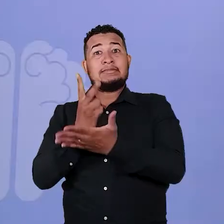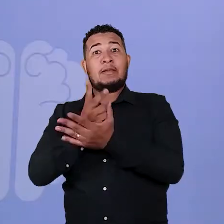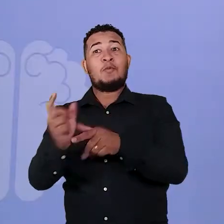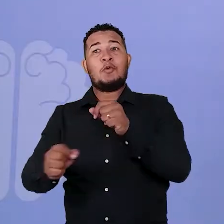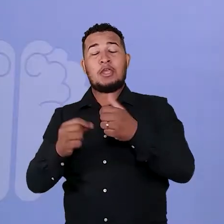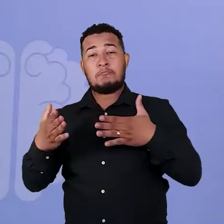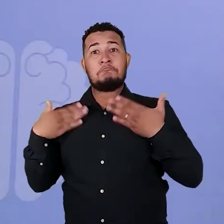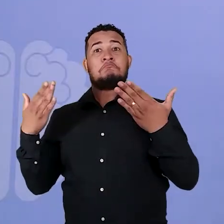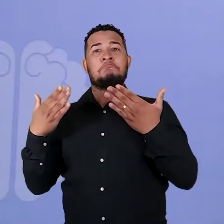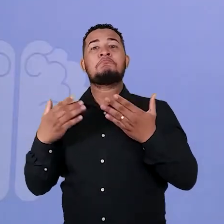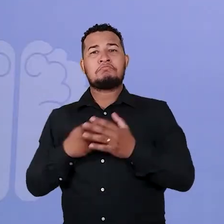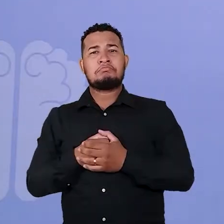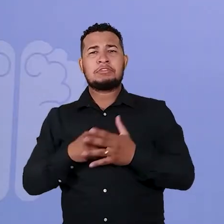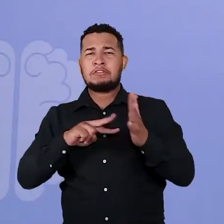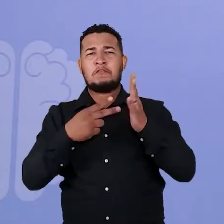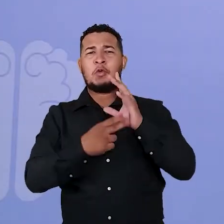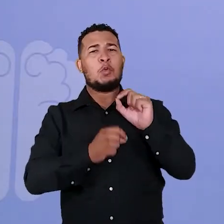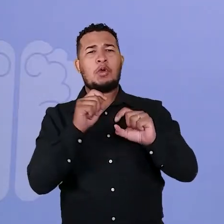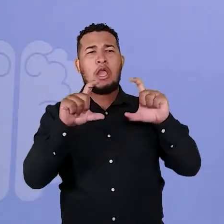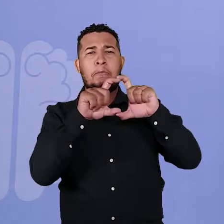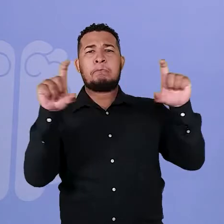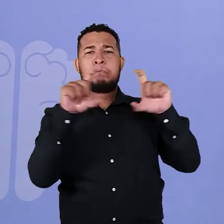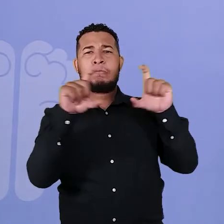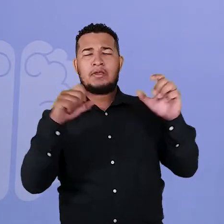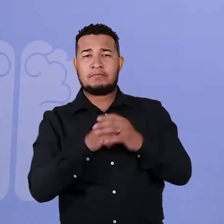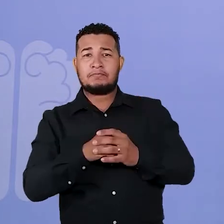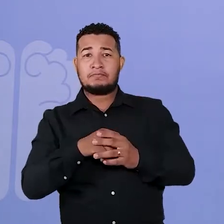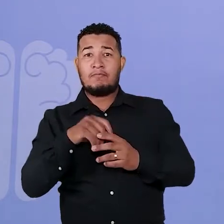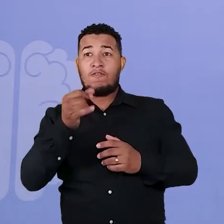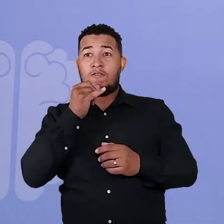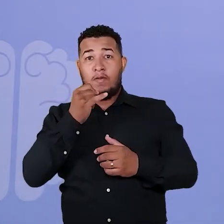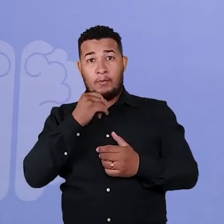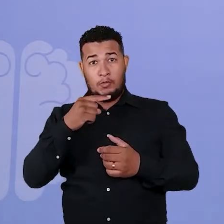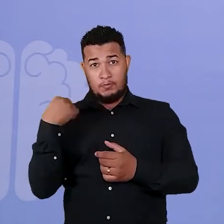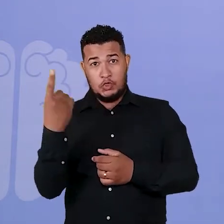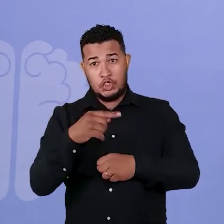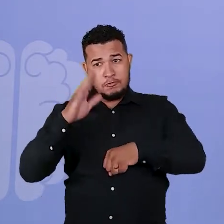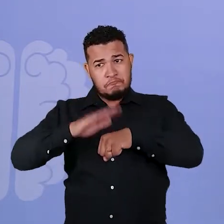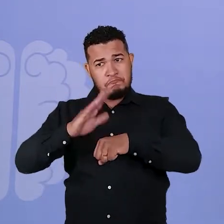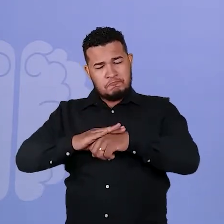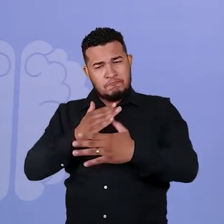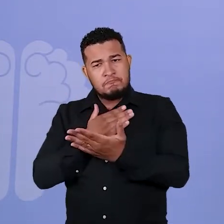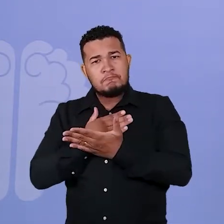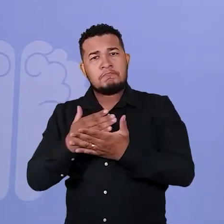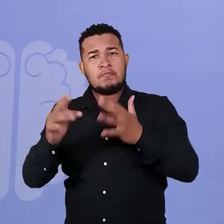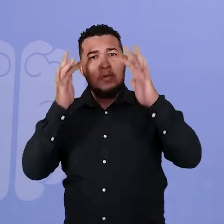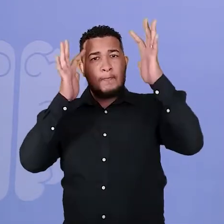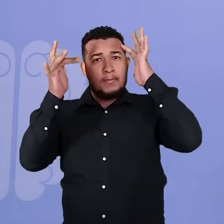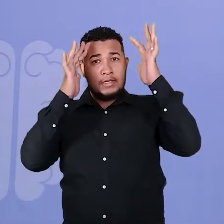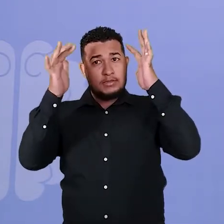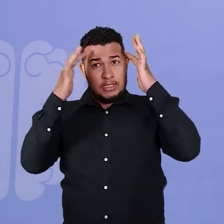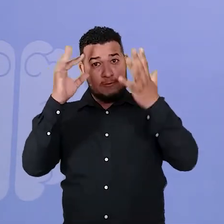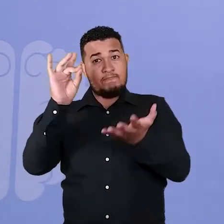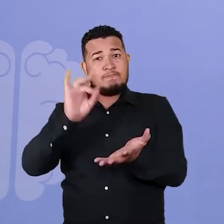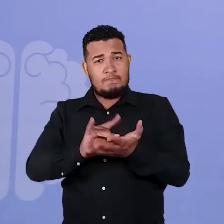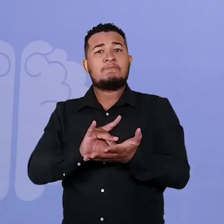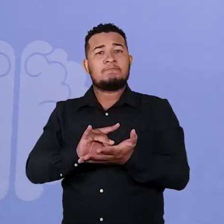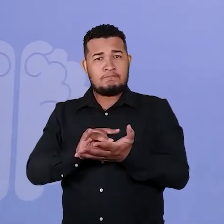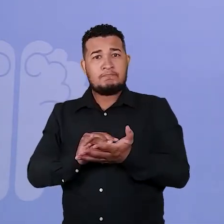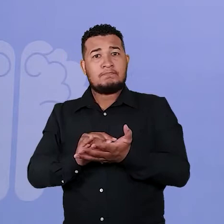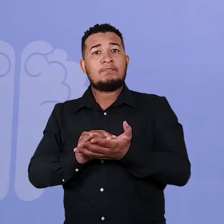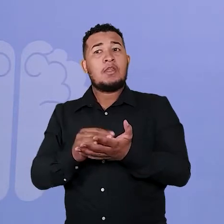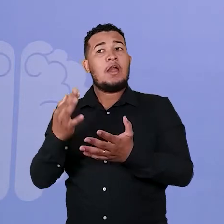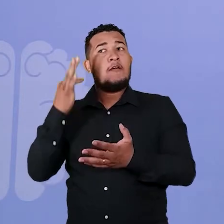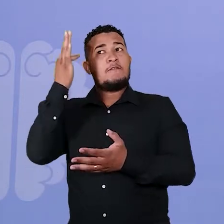este. O que Platão está querendo dizer nessa passagem do Teeteto é que a gente começa a pensar